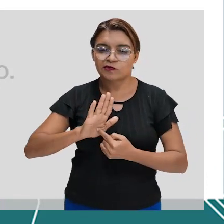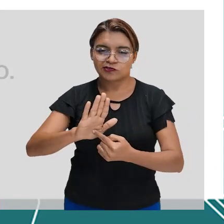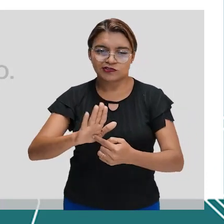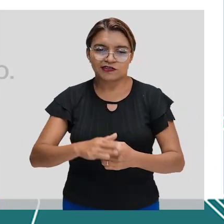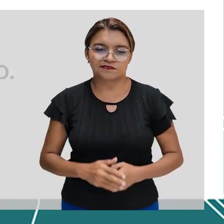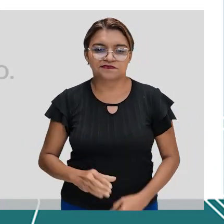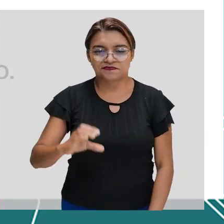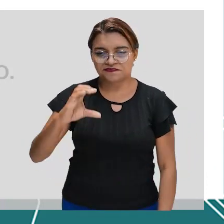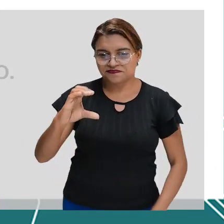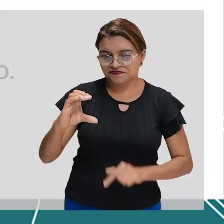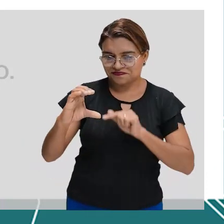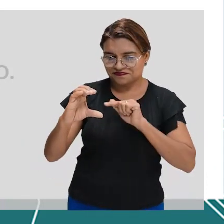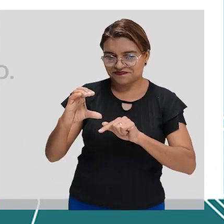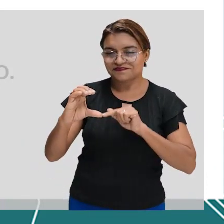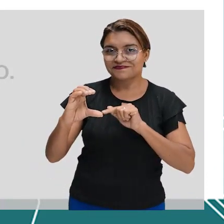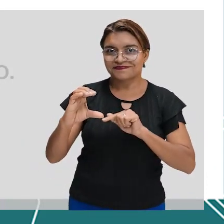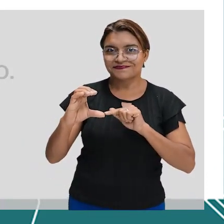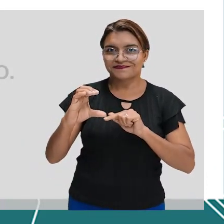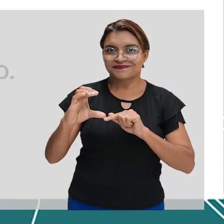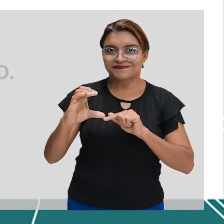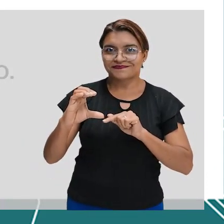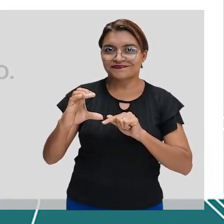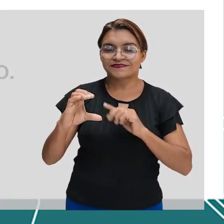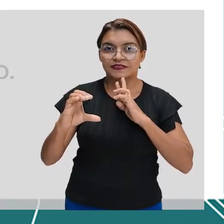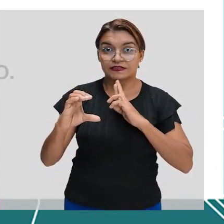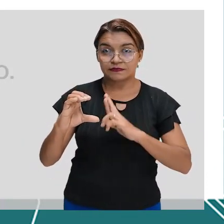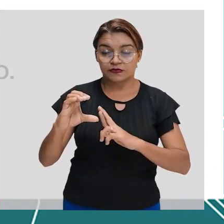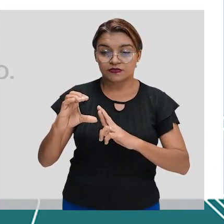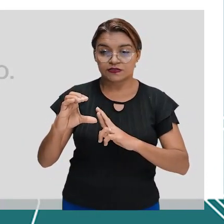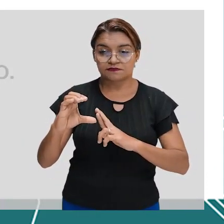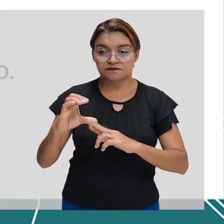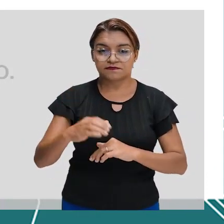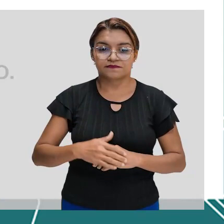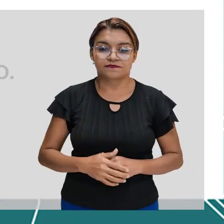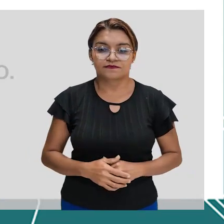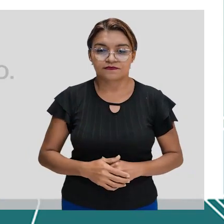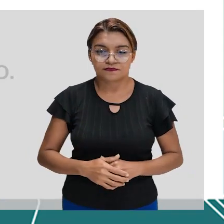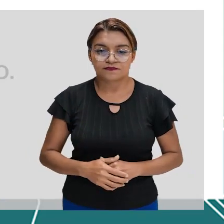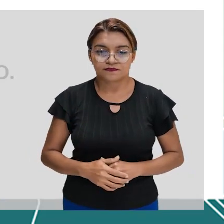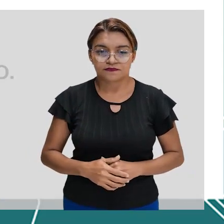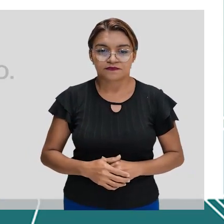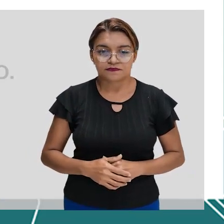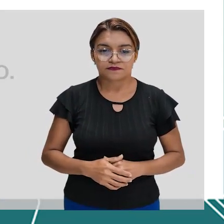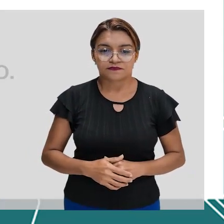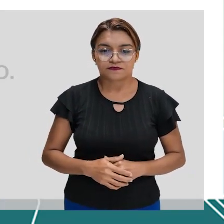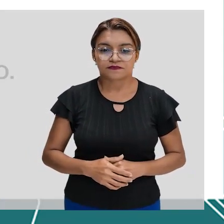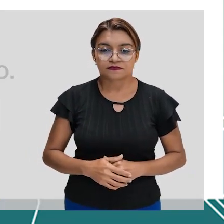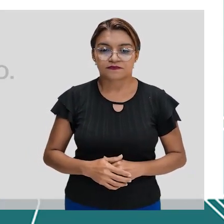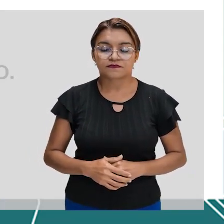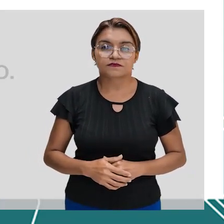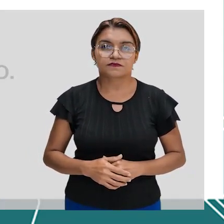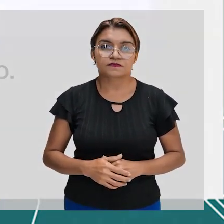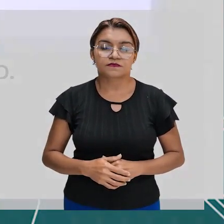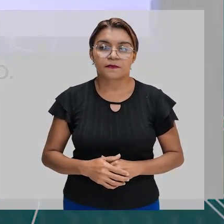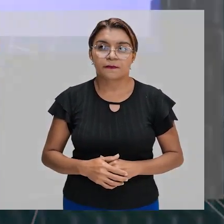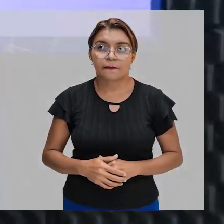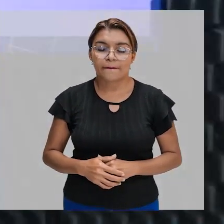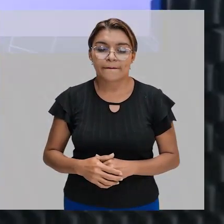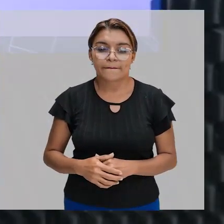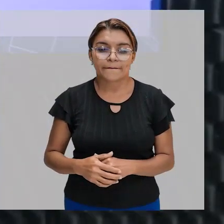projeção da natureza como Estado de Espírito do poeta religiosidade Cristã o